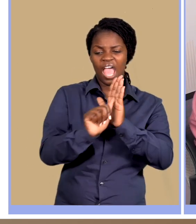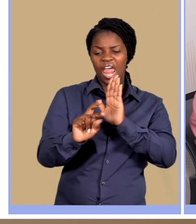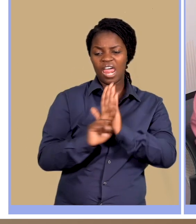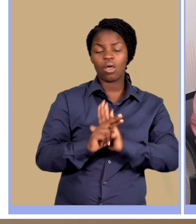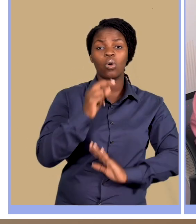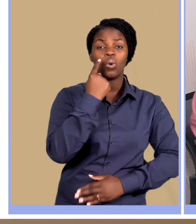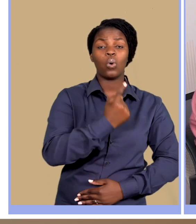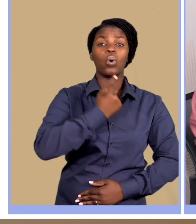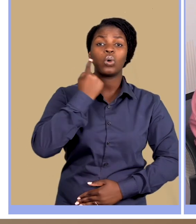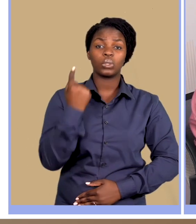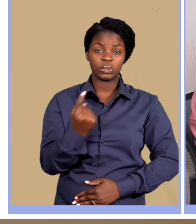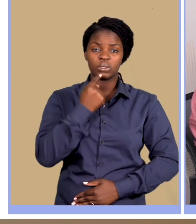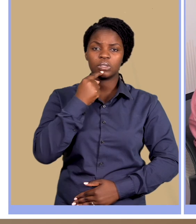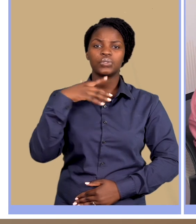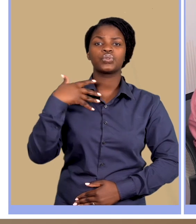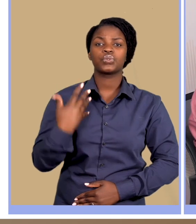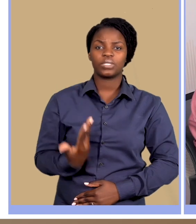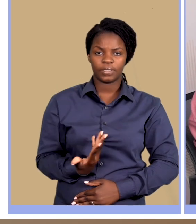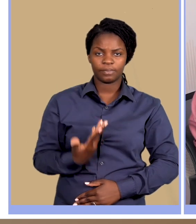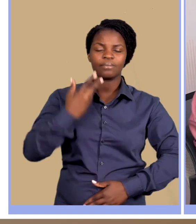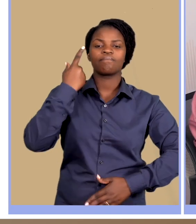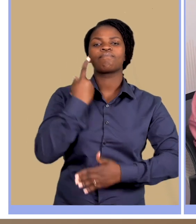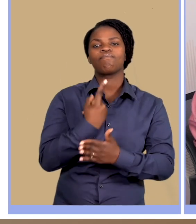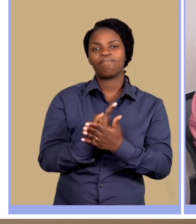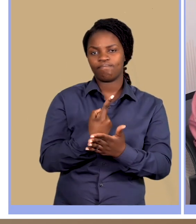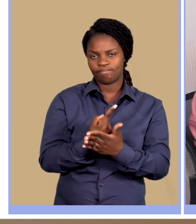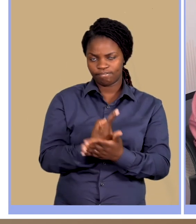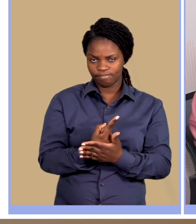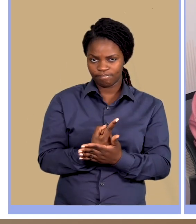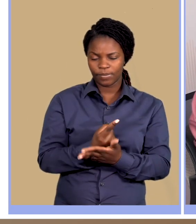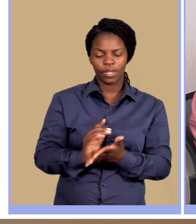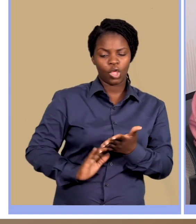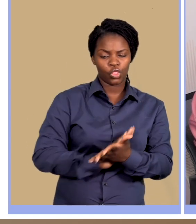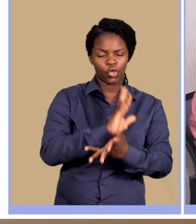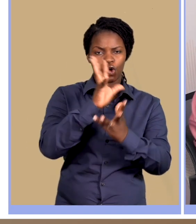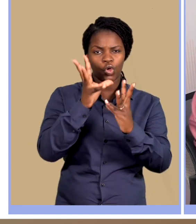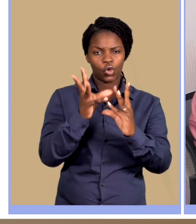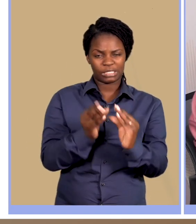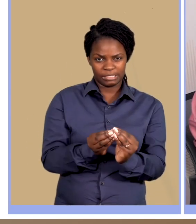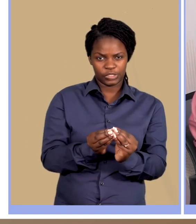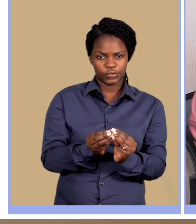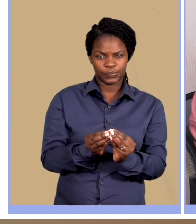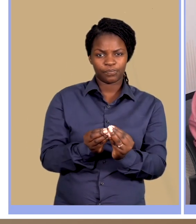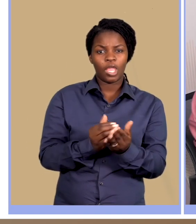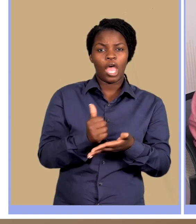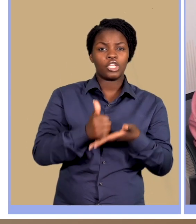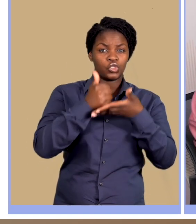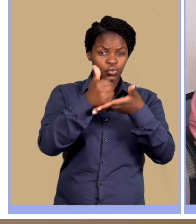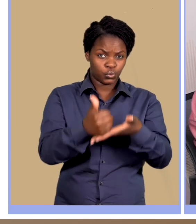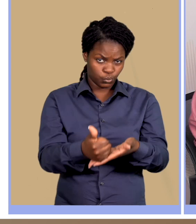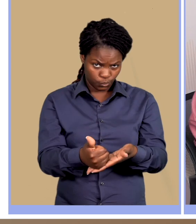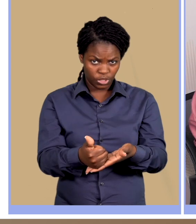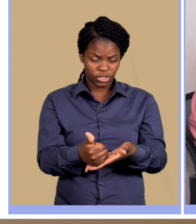número 11, chama uma atenção fundamental para que todas as intervenções